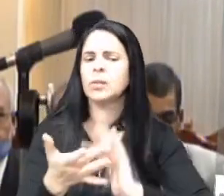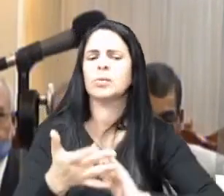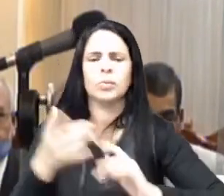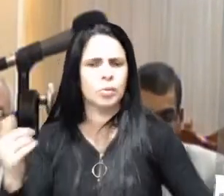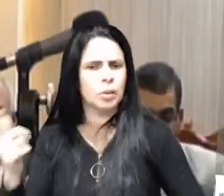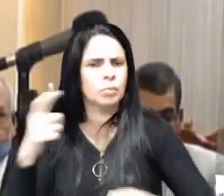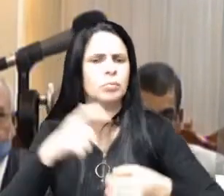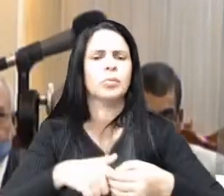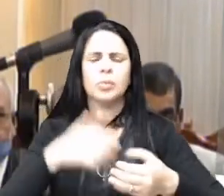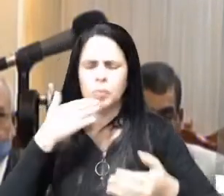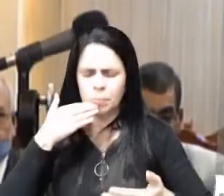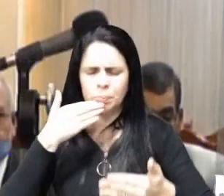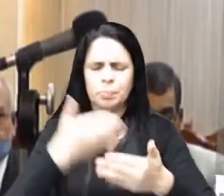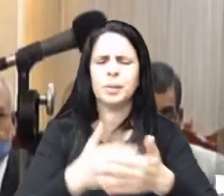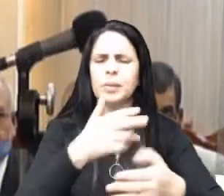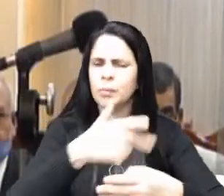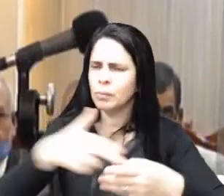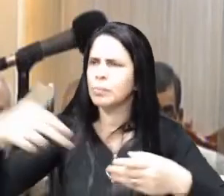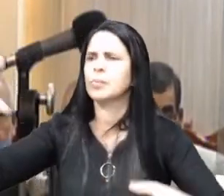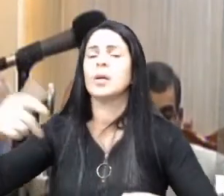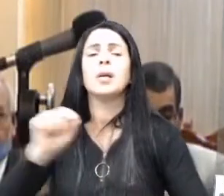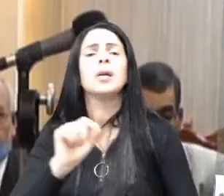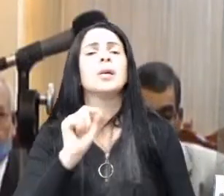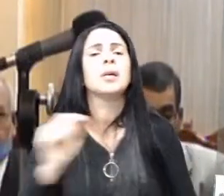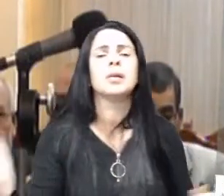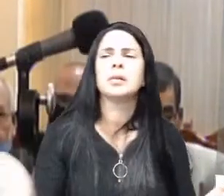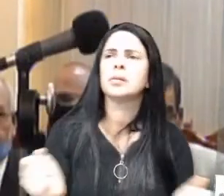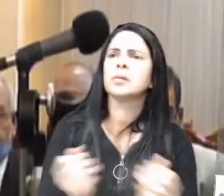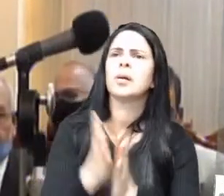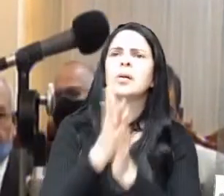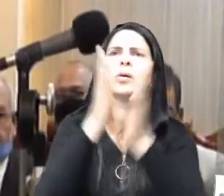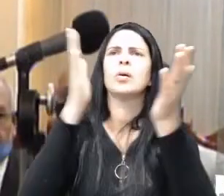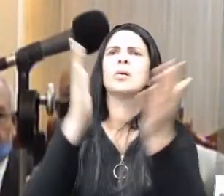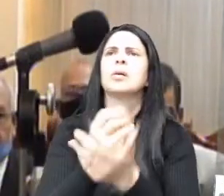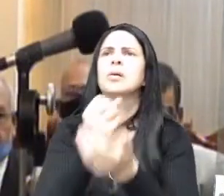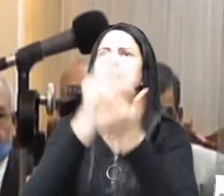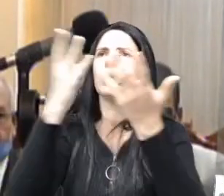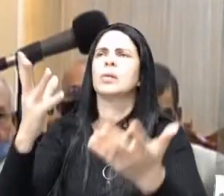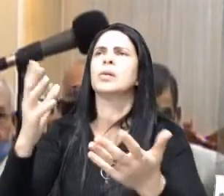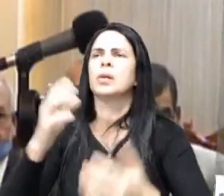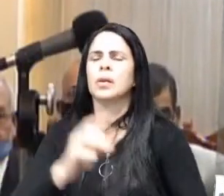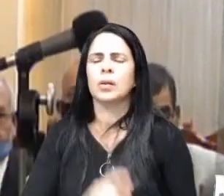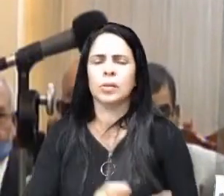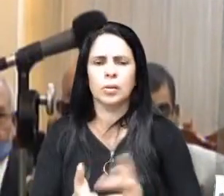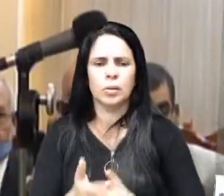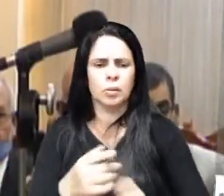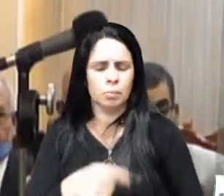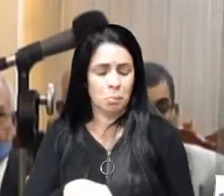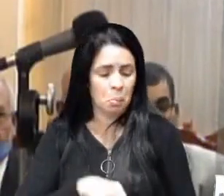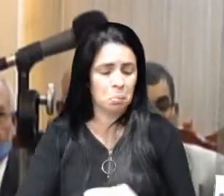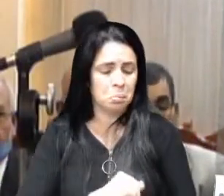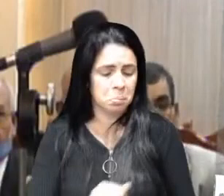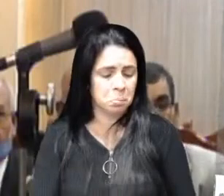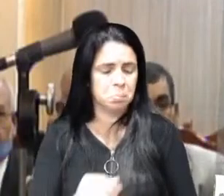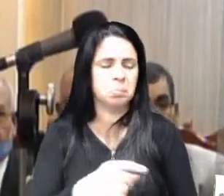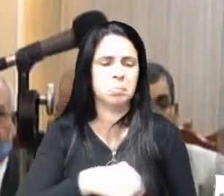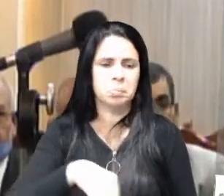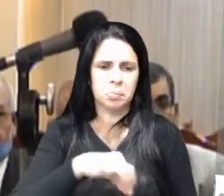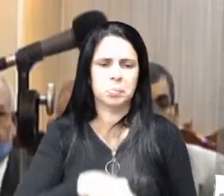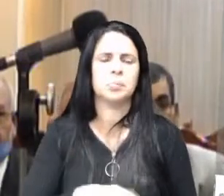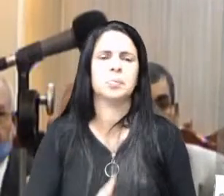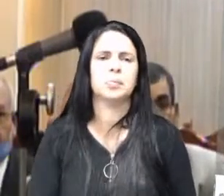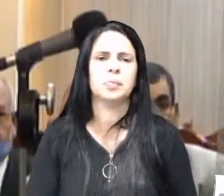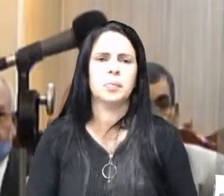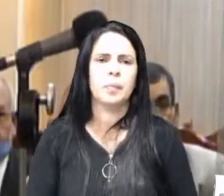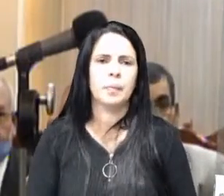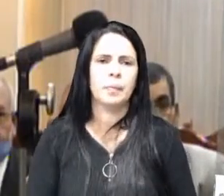dia. Quem dá glória a Jesus por esta palavra santa? Aleluia. São Tiago capítulo